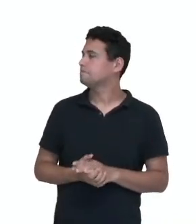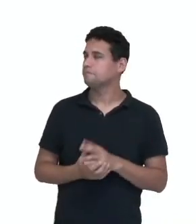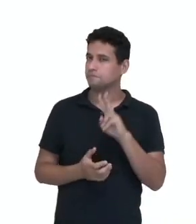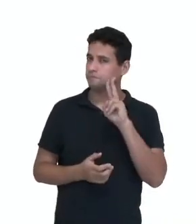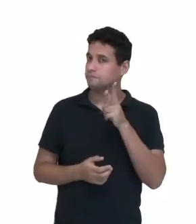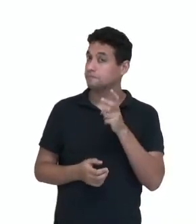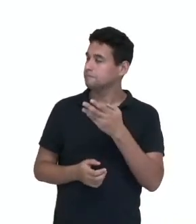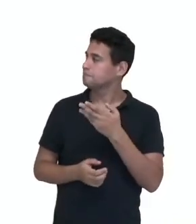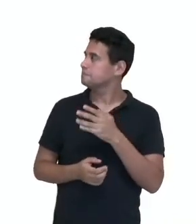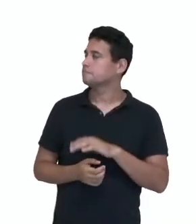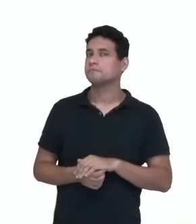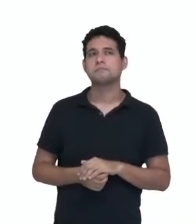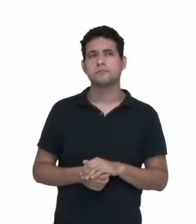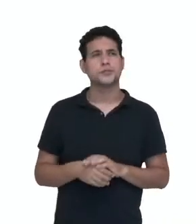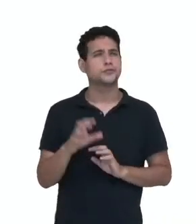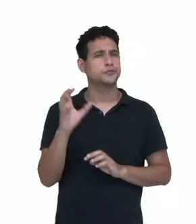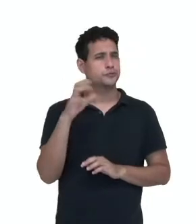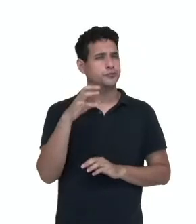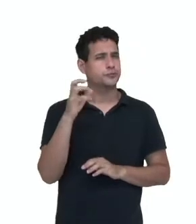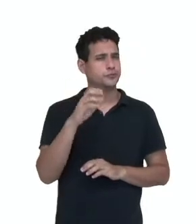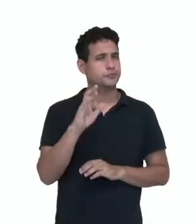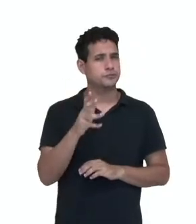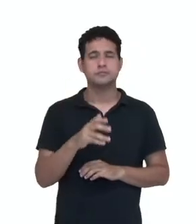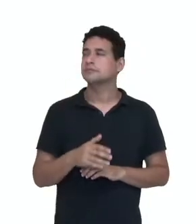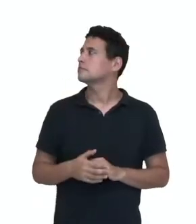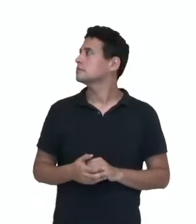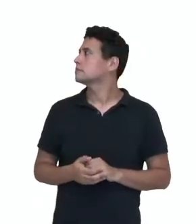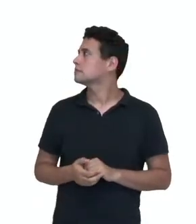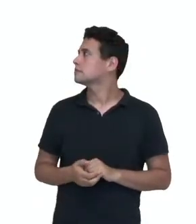Aqui, ha llovido, choveu.